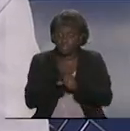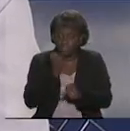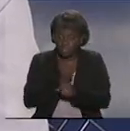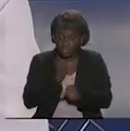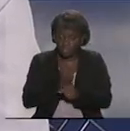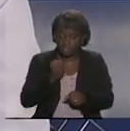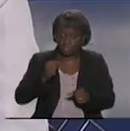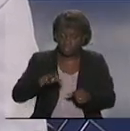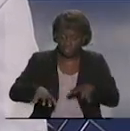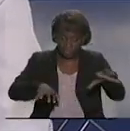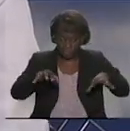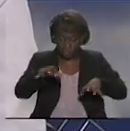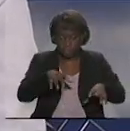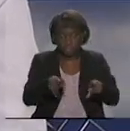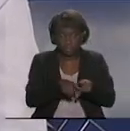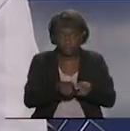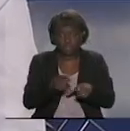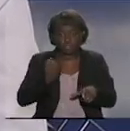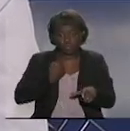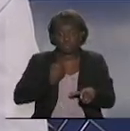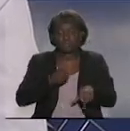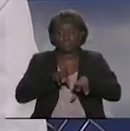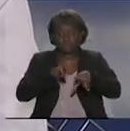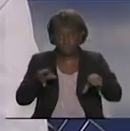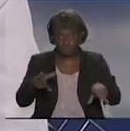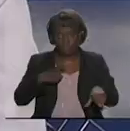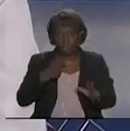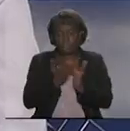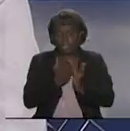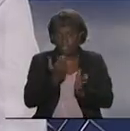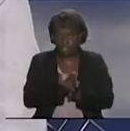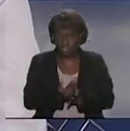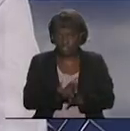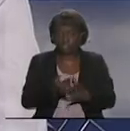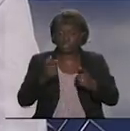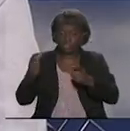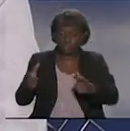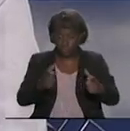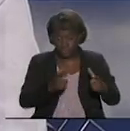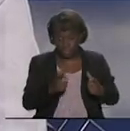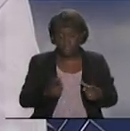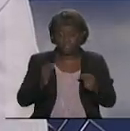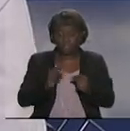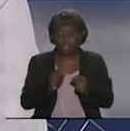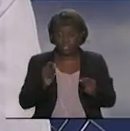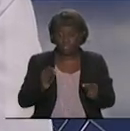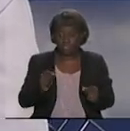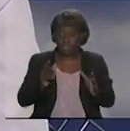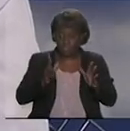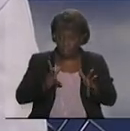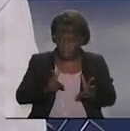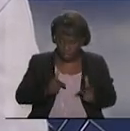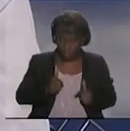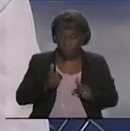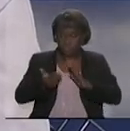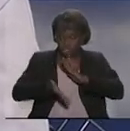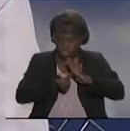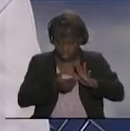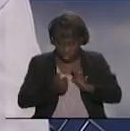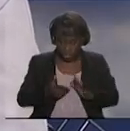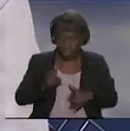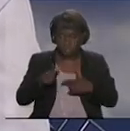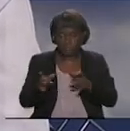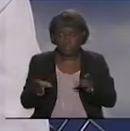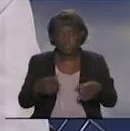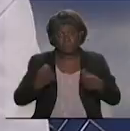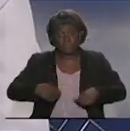vontade de construir esses entrepostos como o número em si. E esses estabelecimentos, eles fazem o processamento,